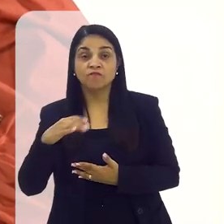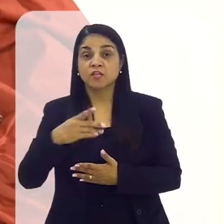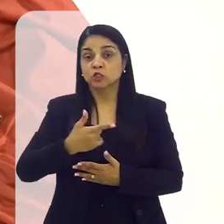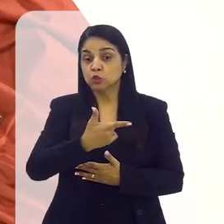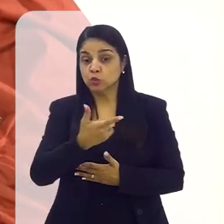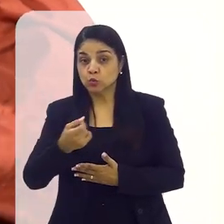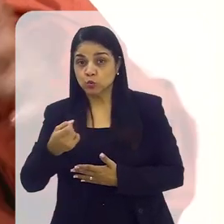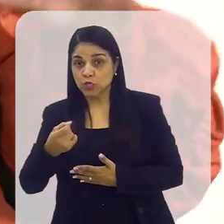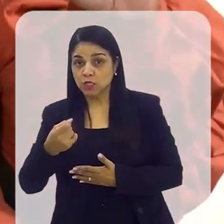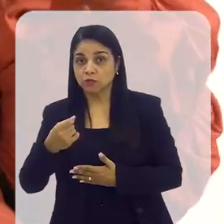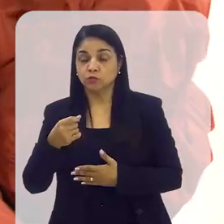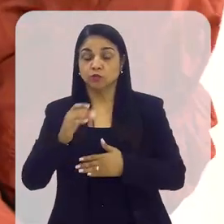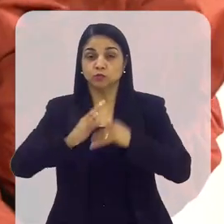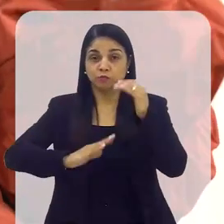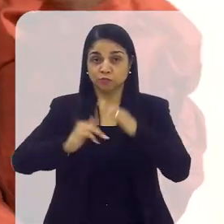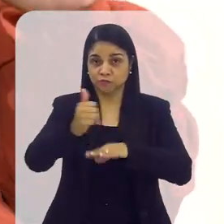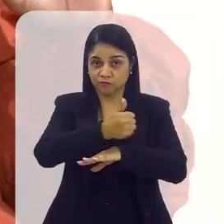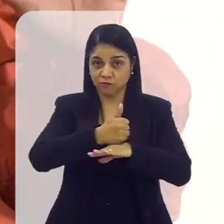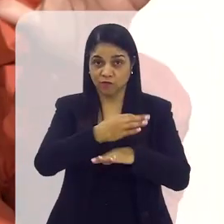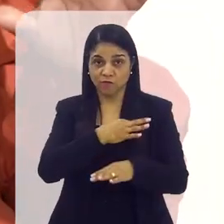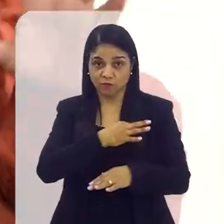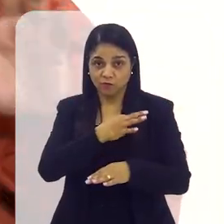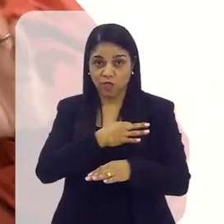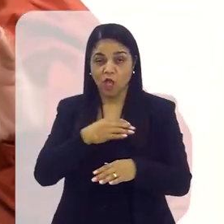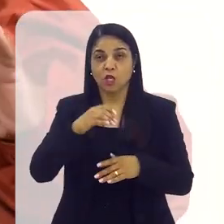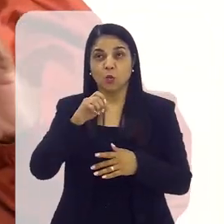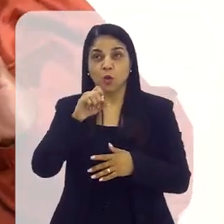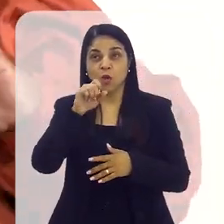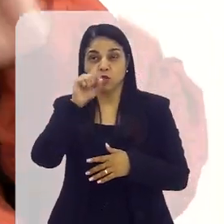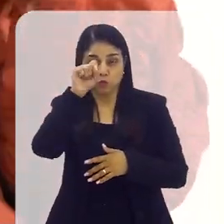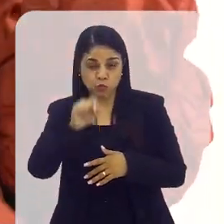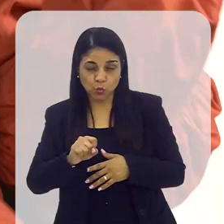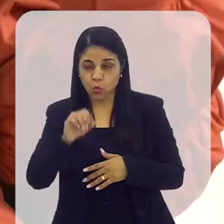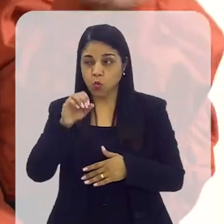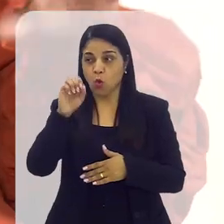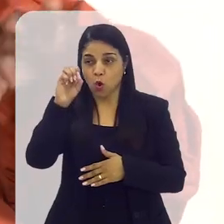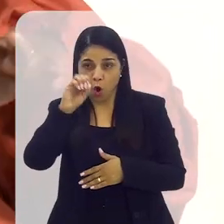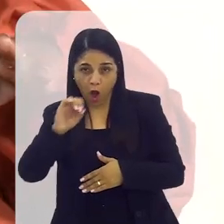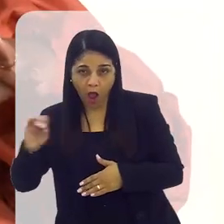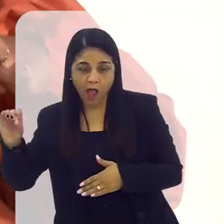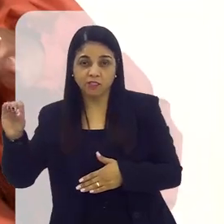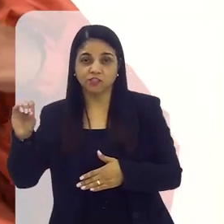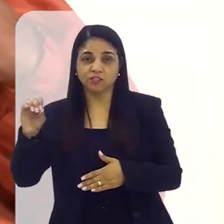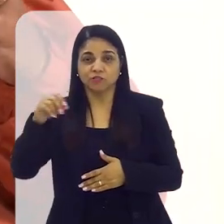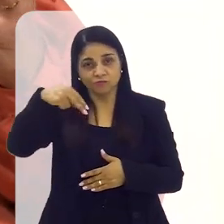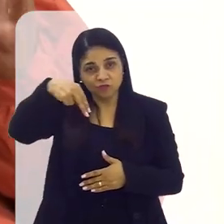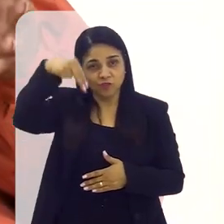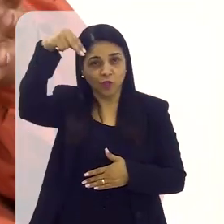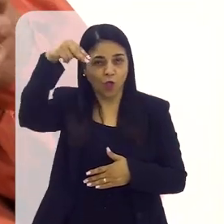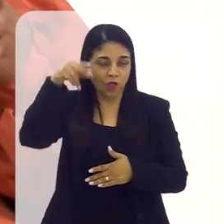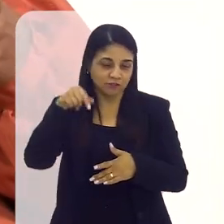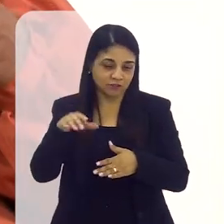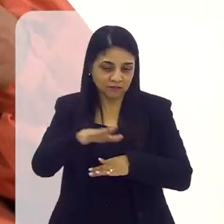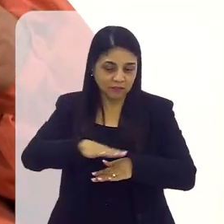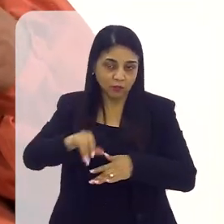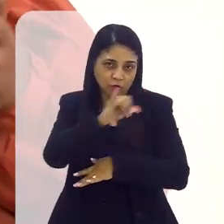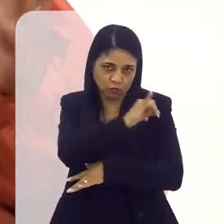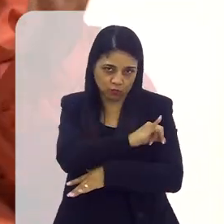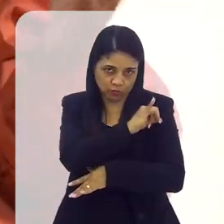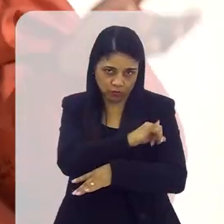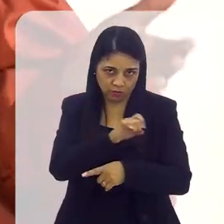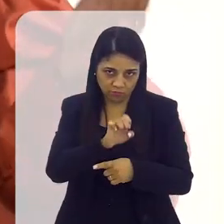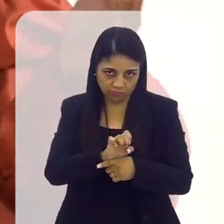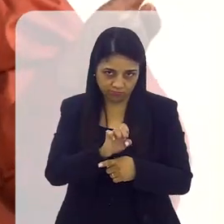profissionais voluntários. Então tem várias áreas do Rio, tem zona oeste, zona sul, zona norte. A gente vê os profissionais daquela